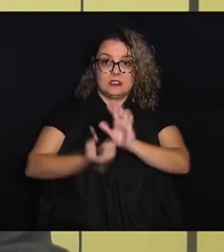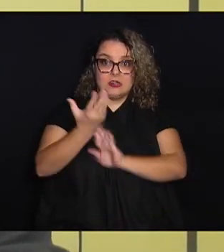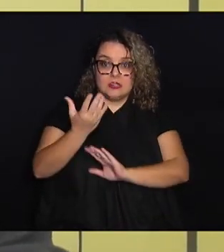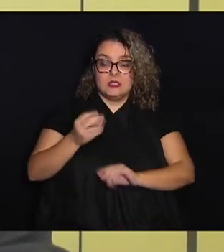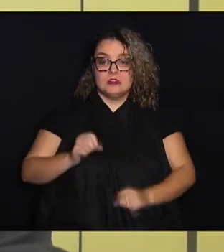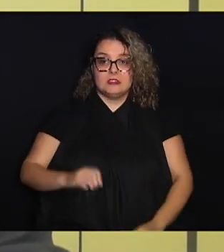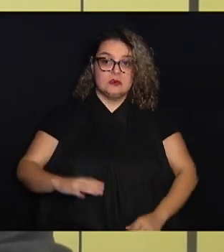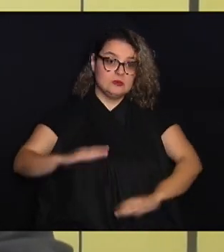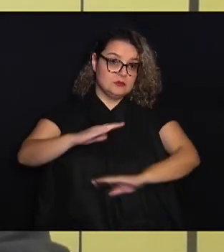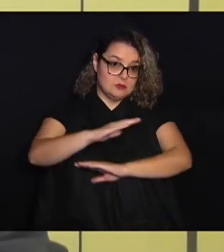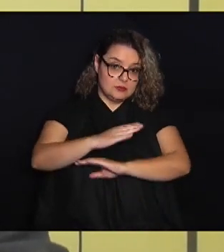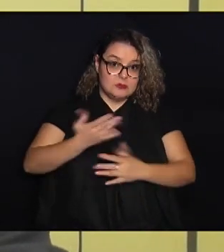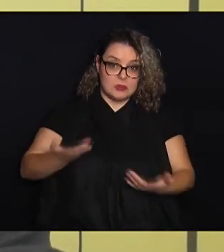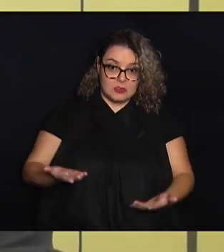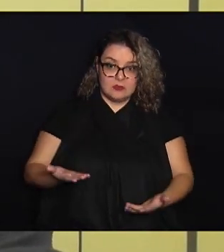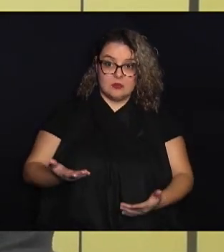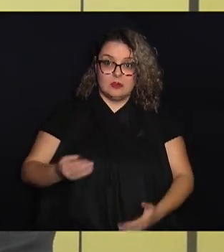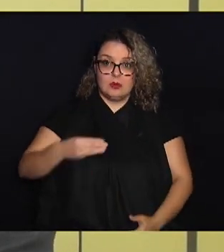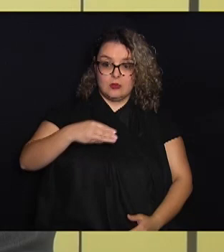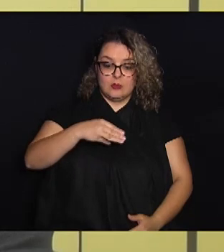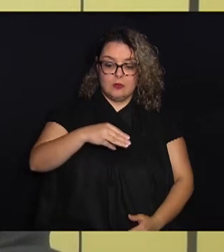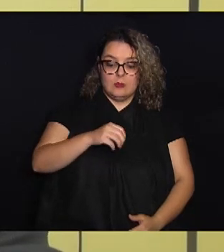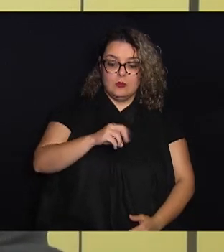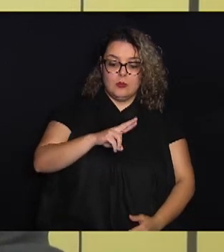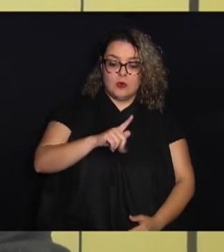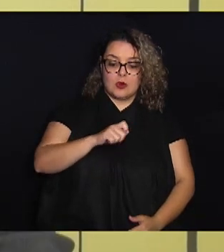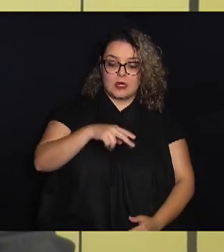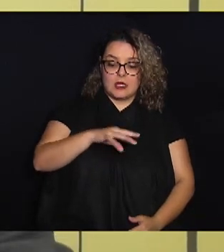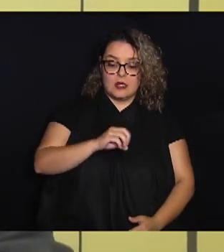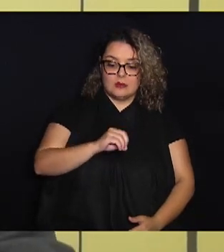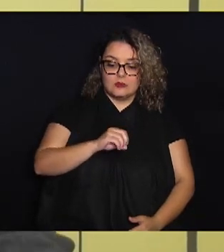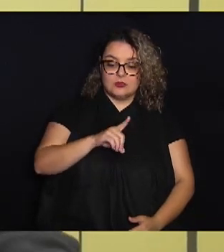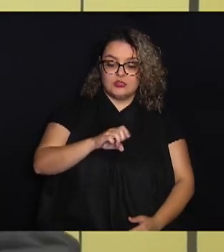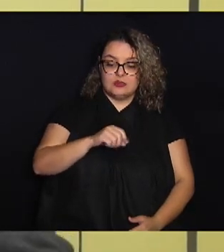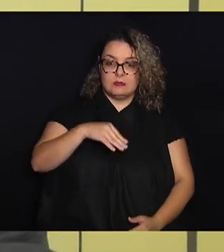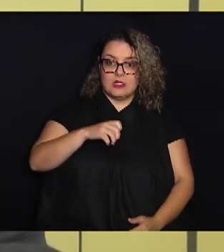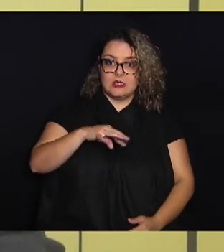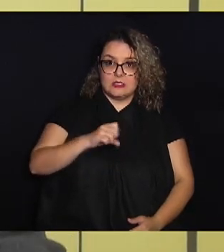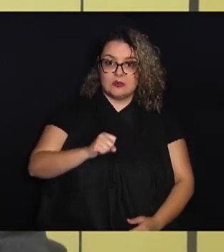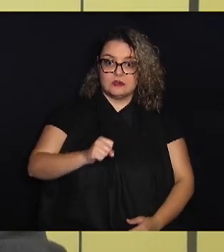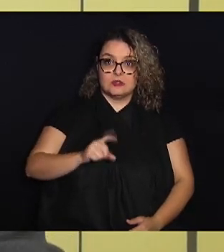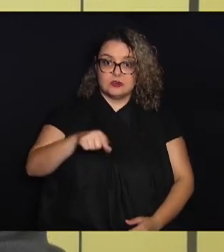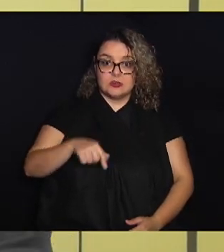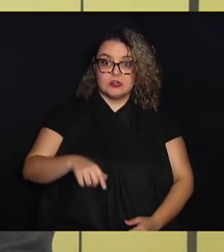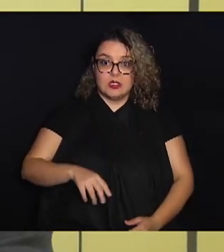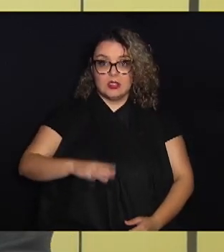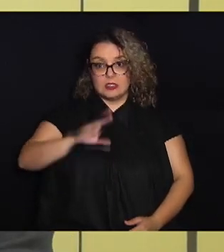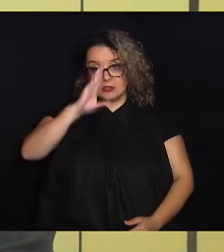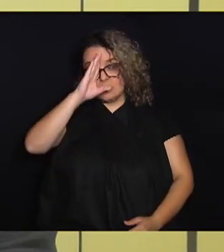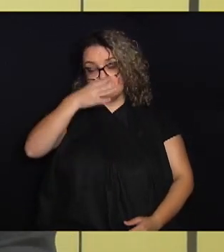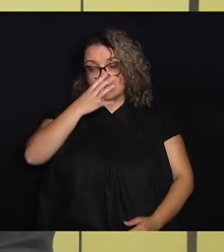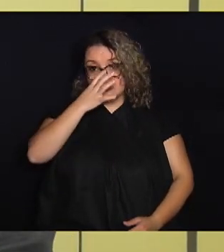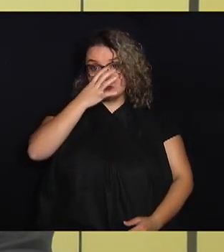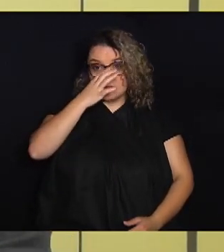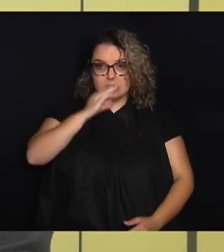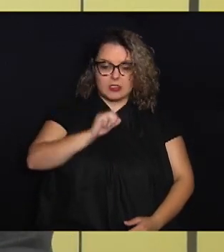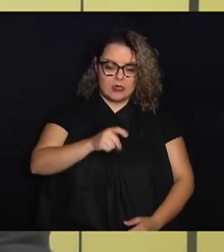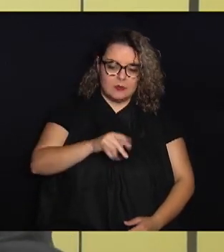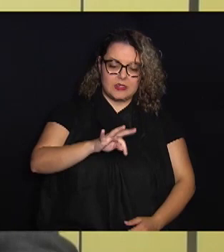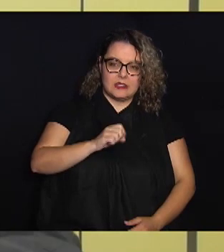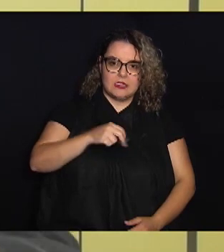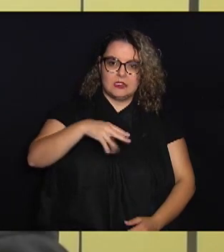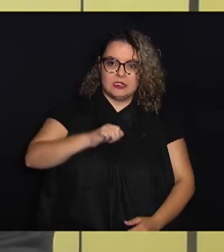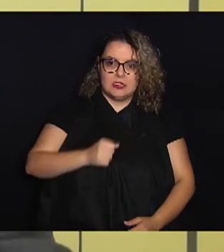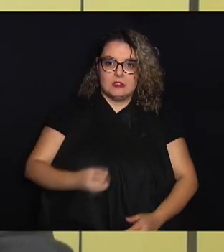gente tem o Morgado de Mateus, que era o governador da capitania, que resolveu criar várias vilas no interior de São Paulo com a intenção